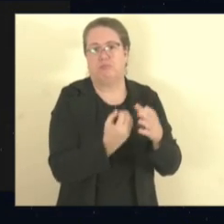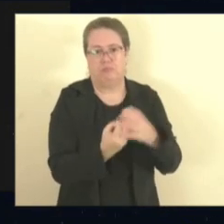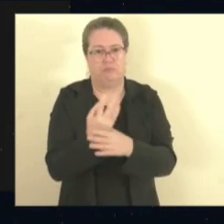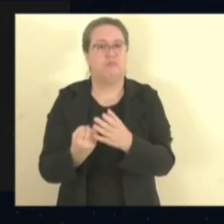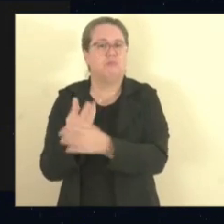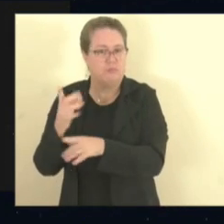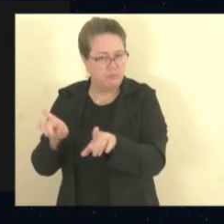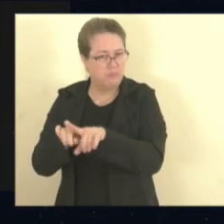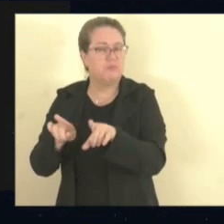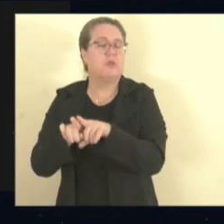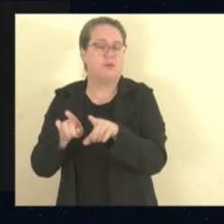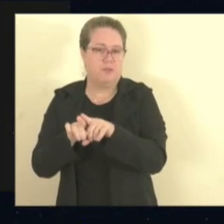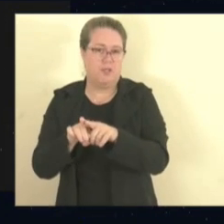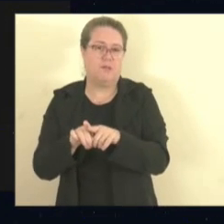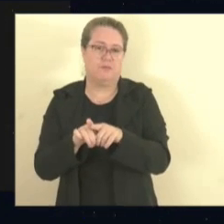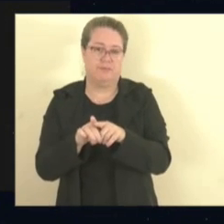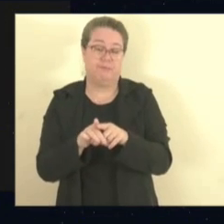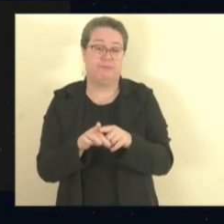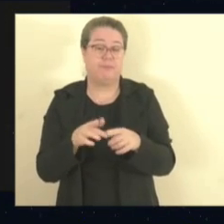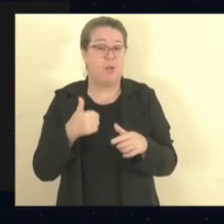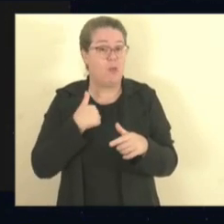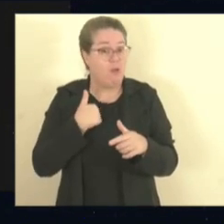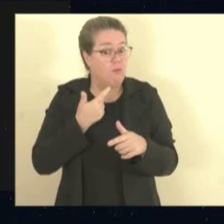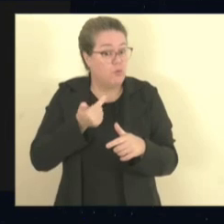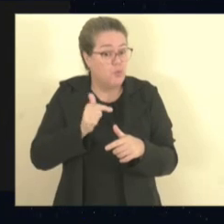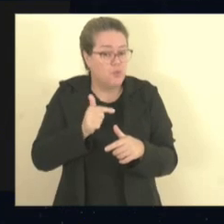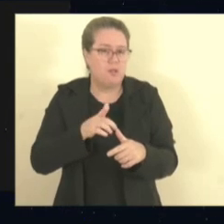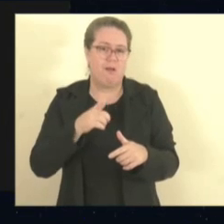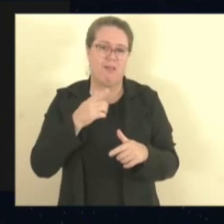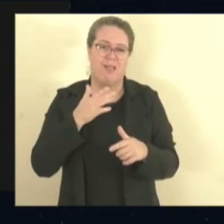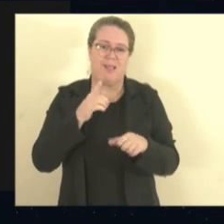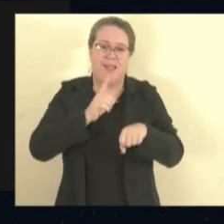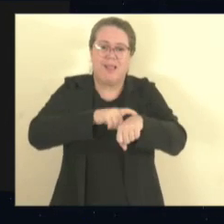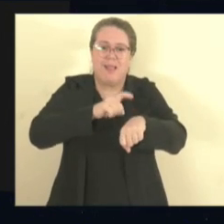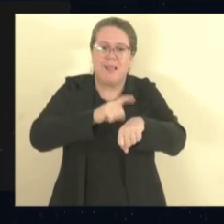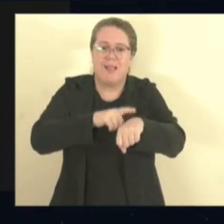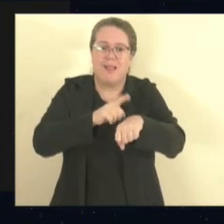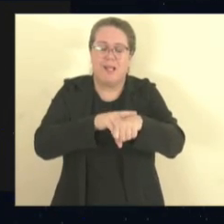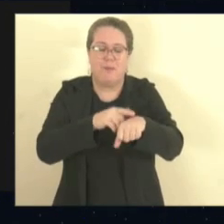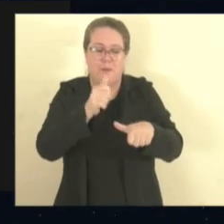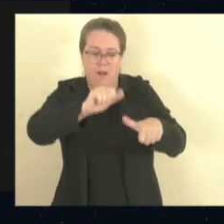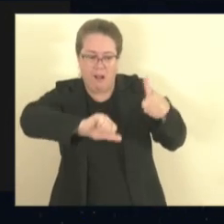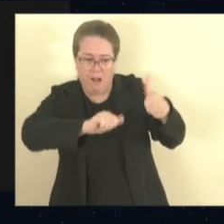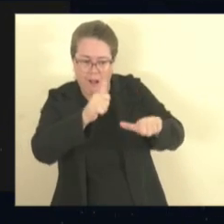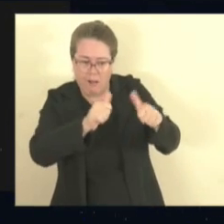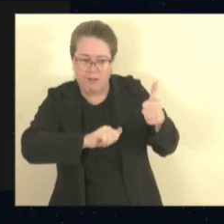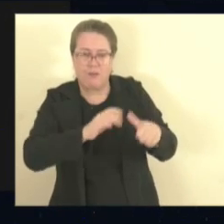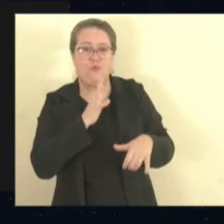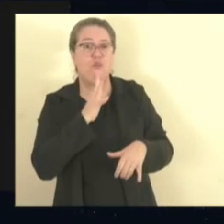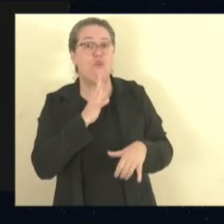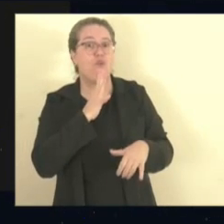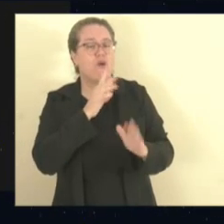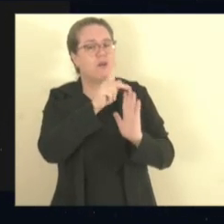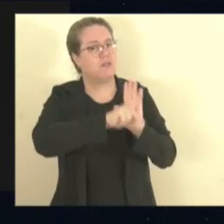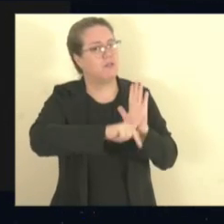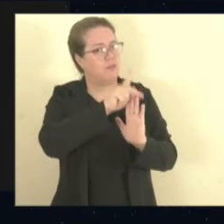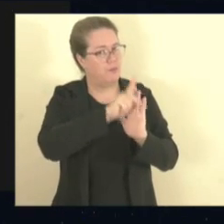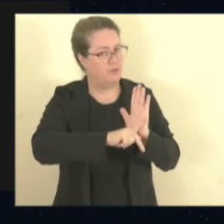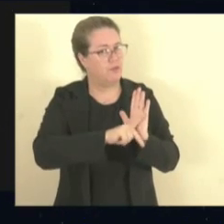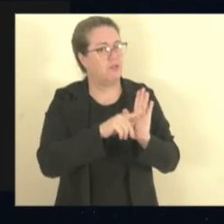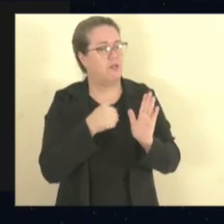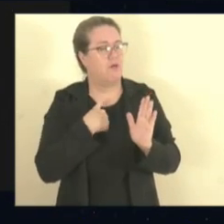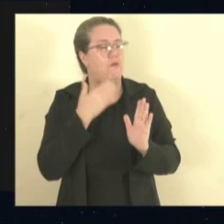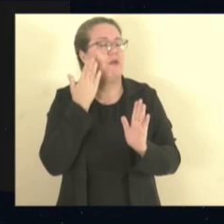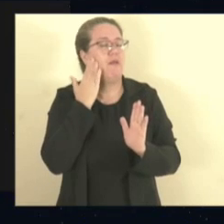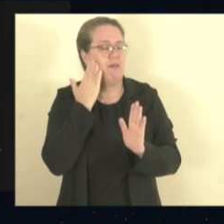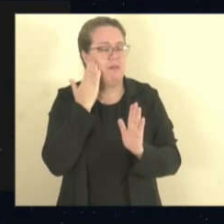Enfim, por não ter tempo para analisar de forma mais aprofundada esse projeto, que eu entendo que poderia